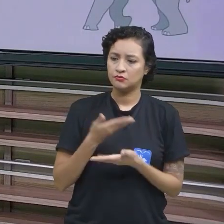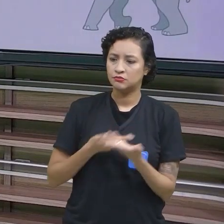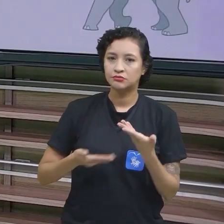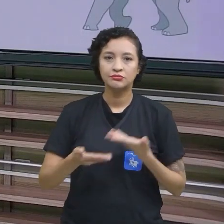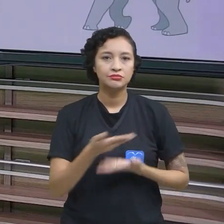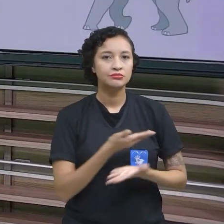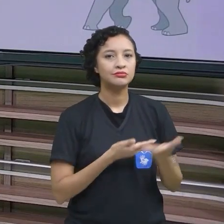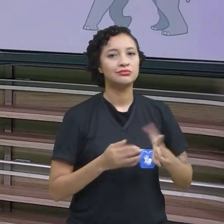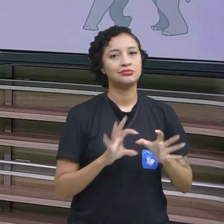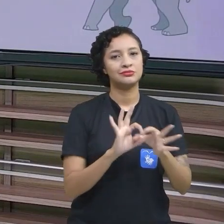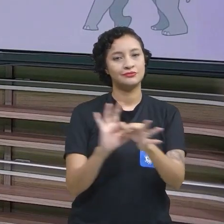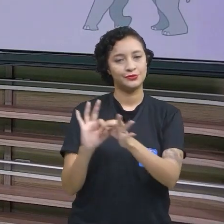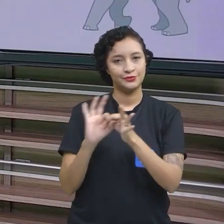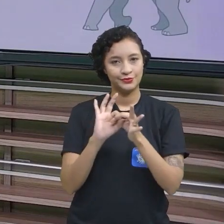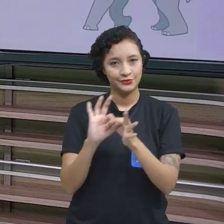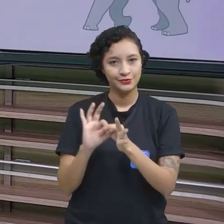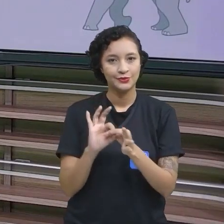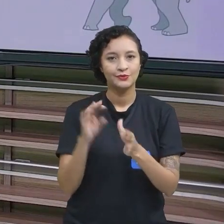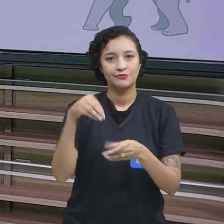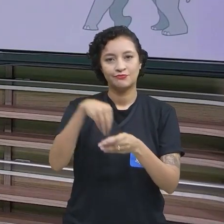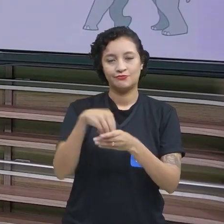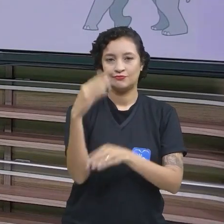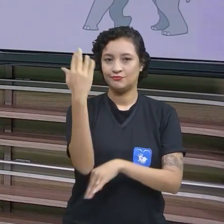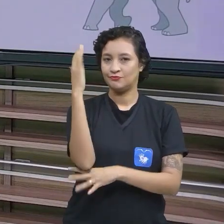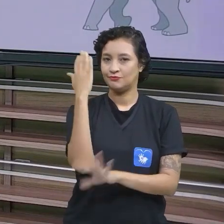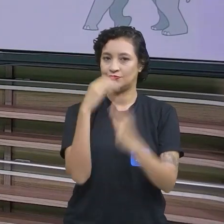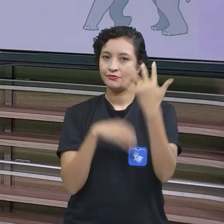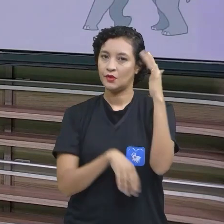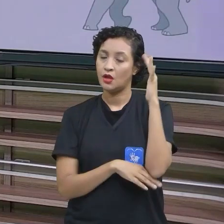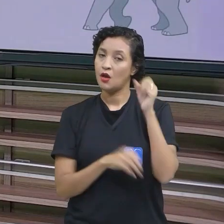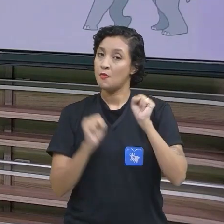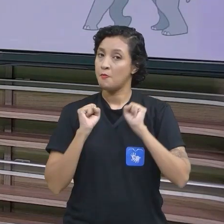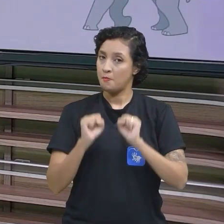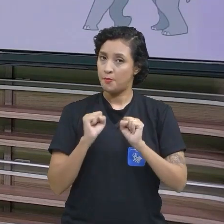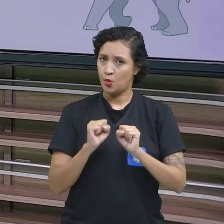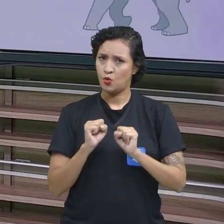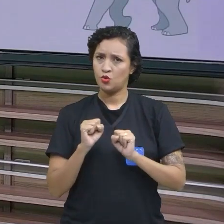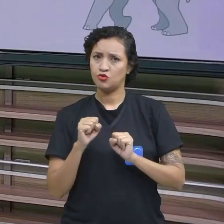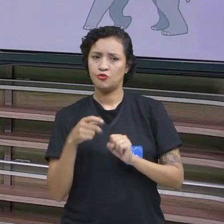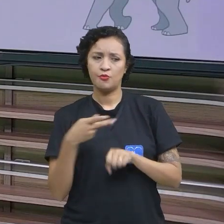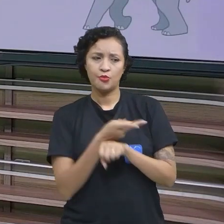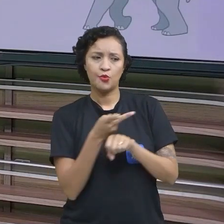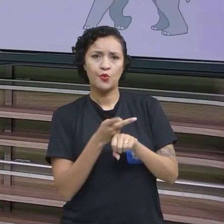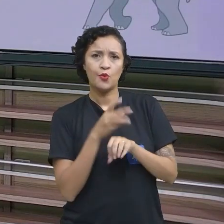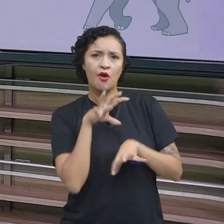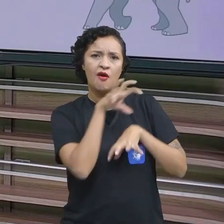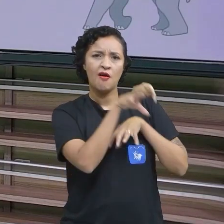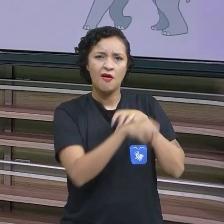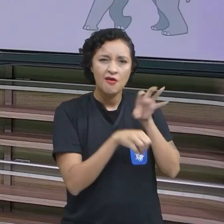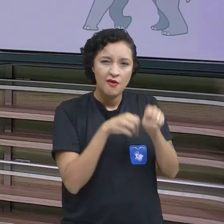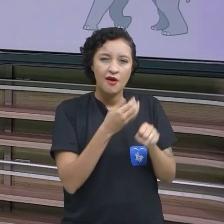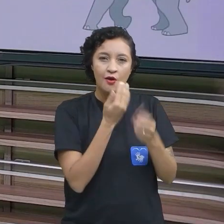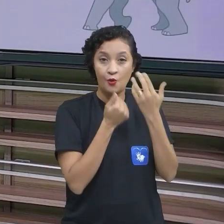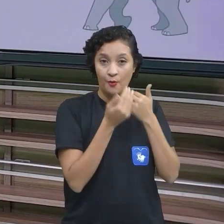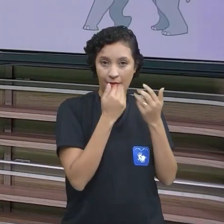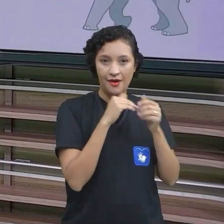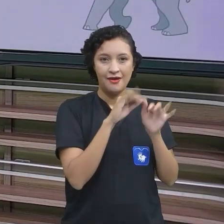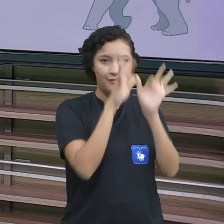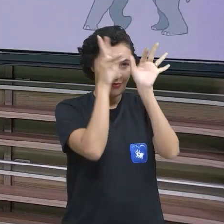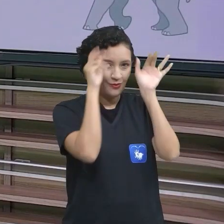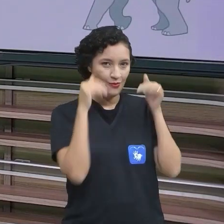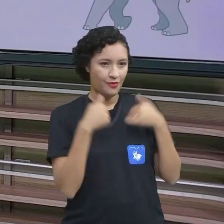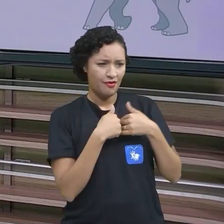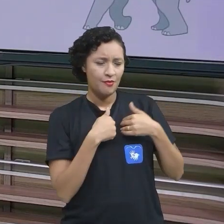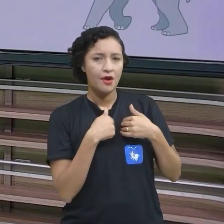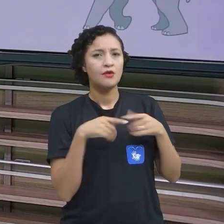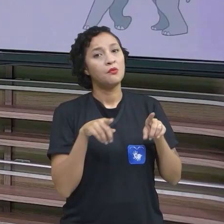participam, né, da natureza. E eles podem ser presas ou podem ser também predadores. Além de que os consumidores